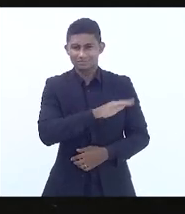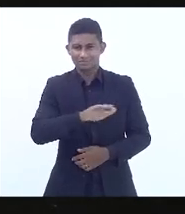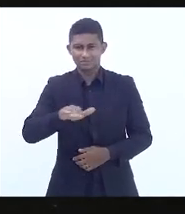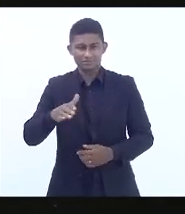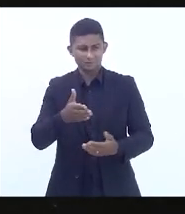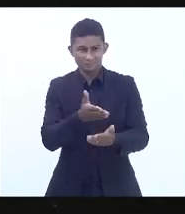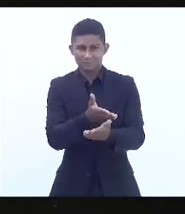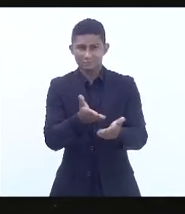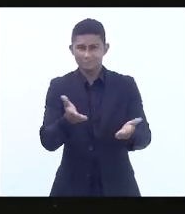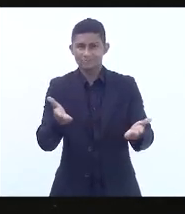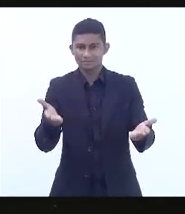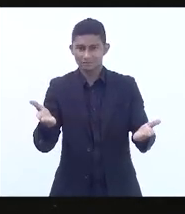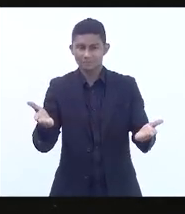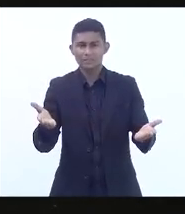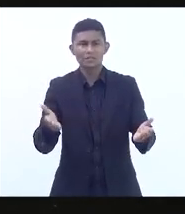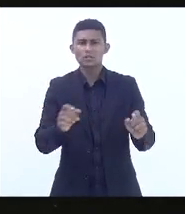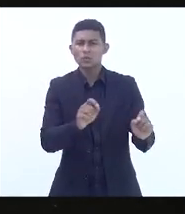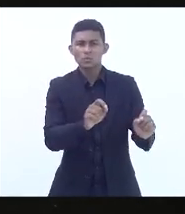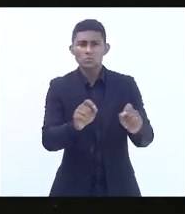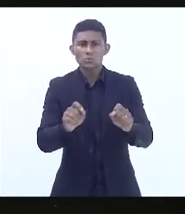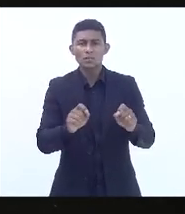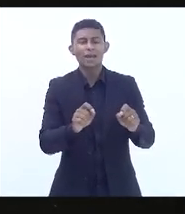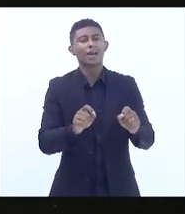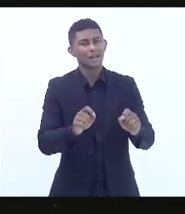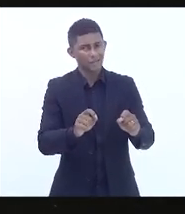sendo espancadas